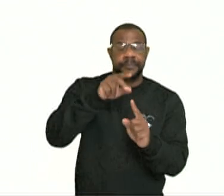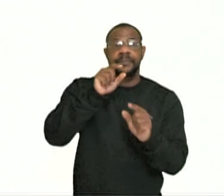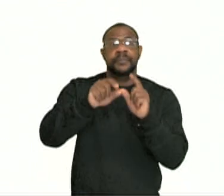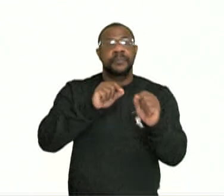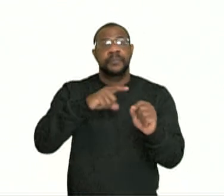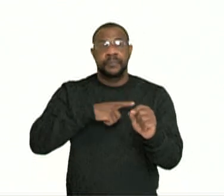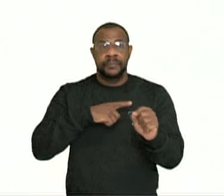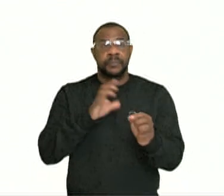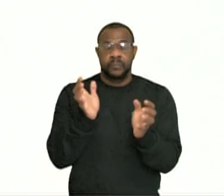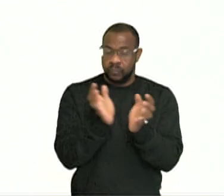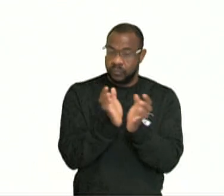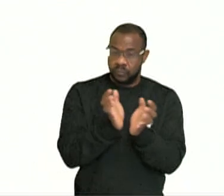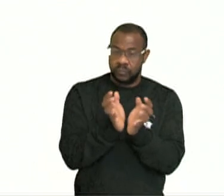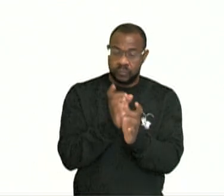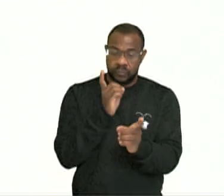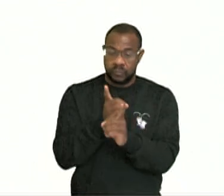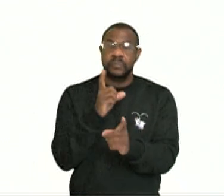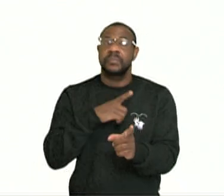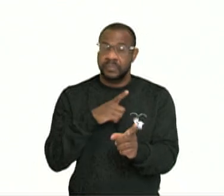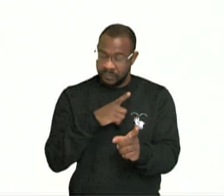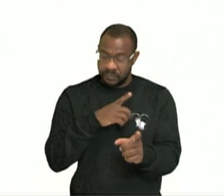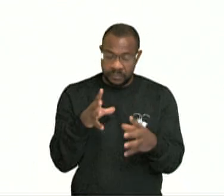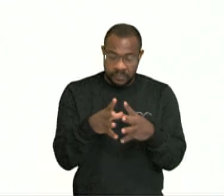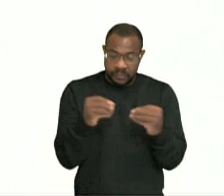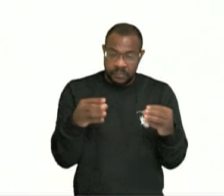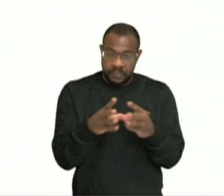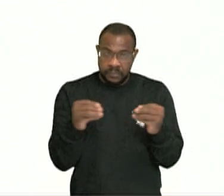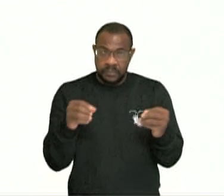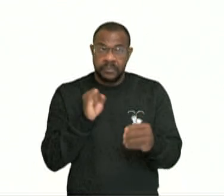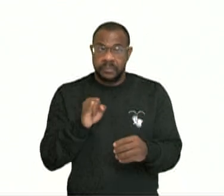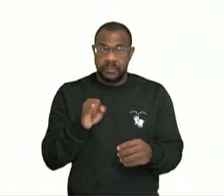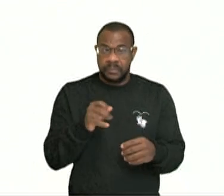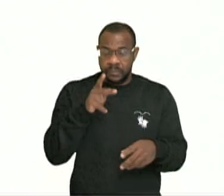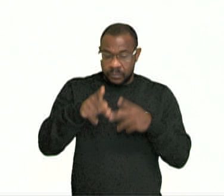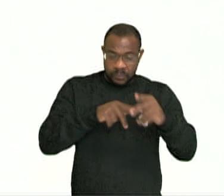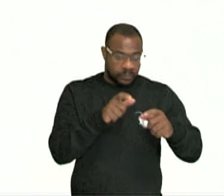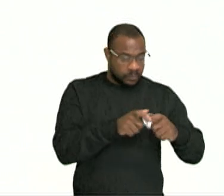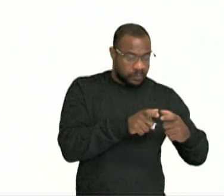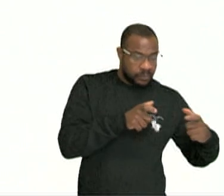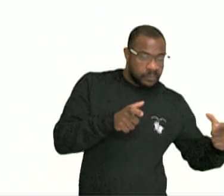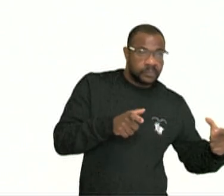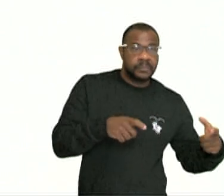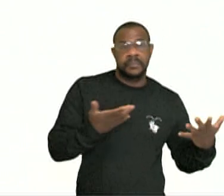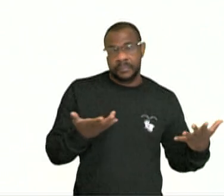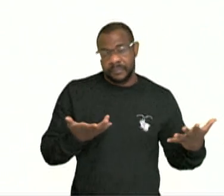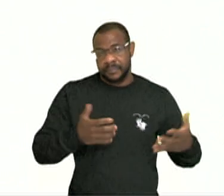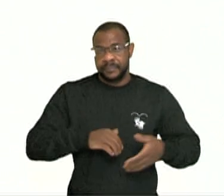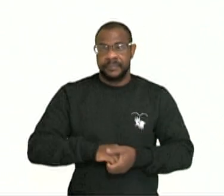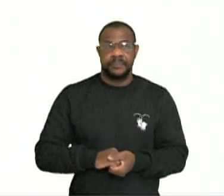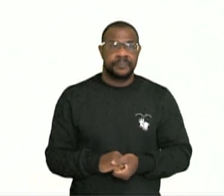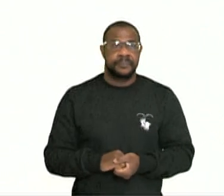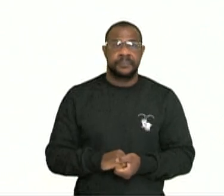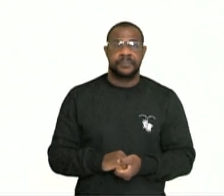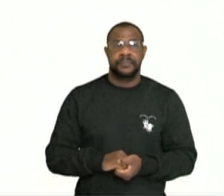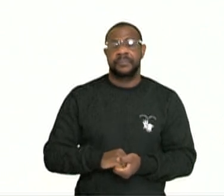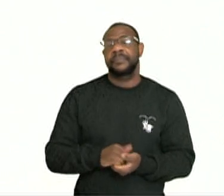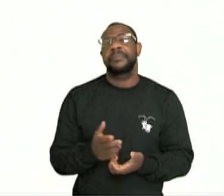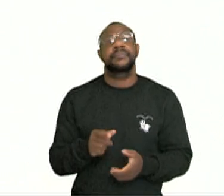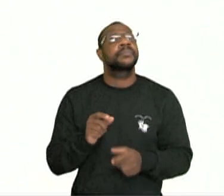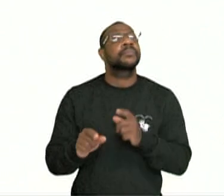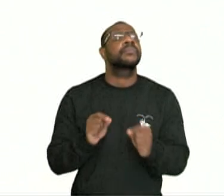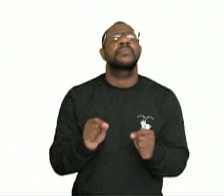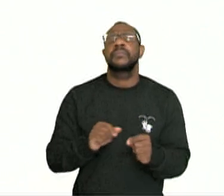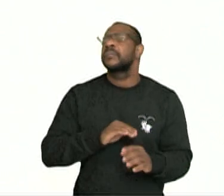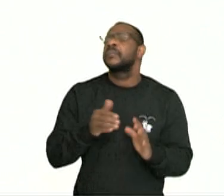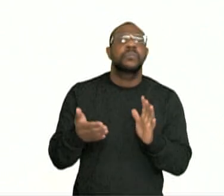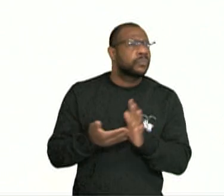uma espécie encontra-se ameaçada quando a população decresce a ponto de situá-la em condição de extinção. Remete a